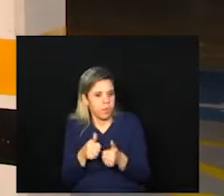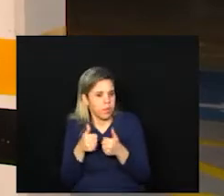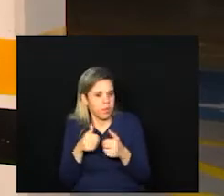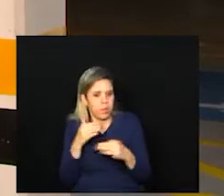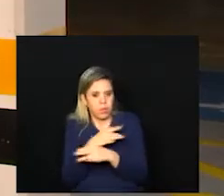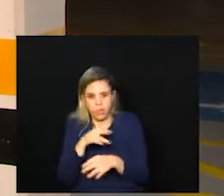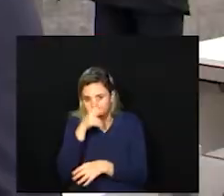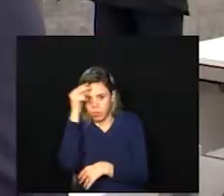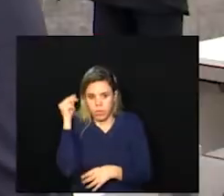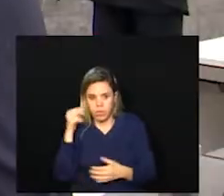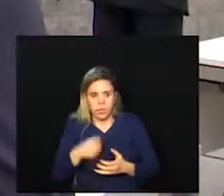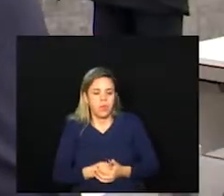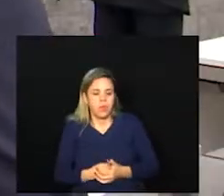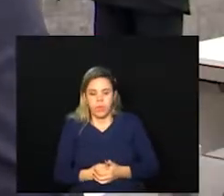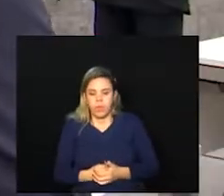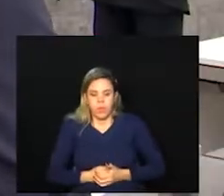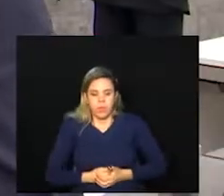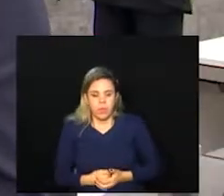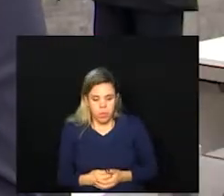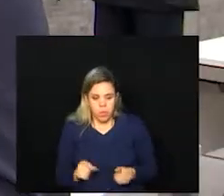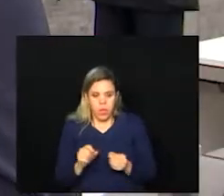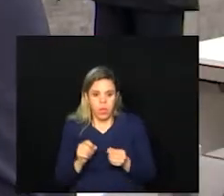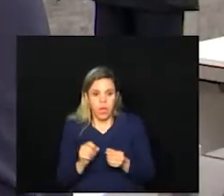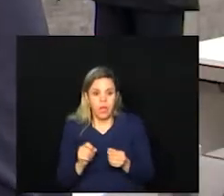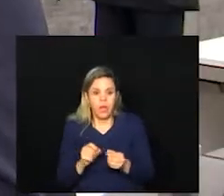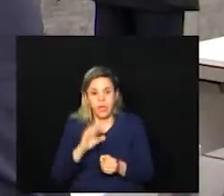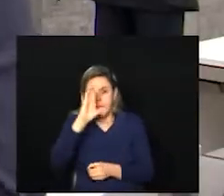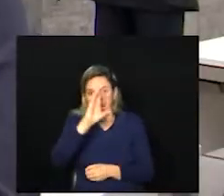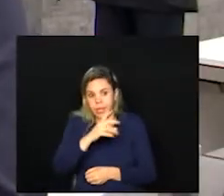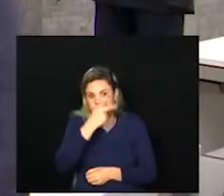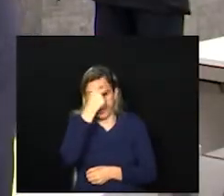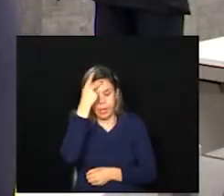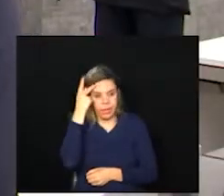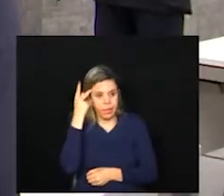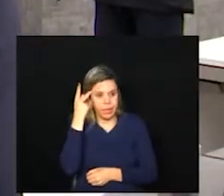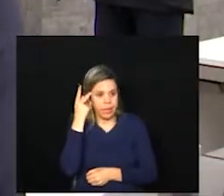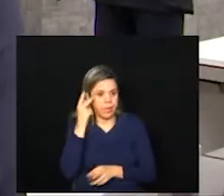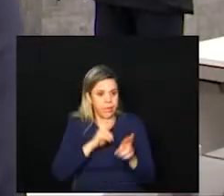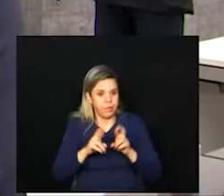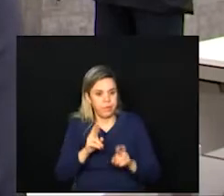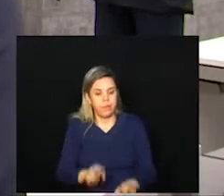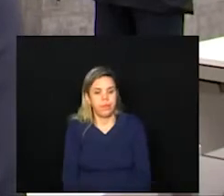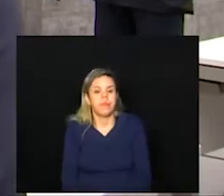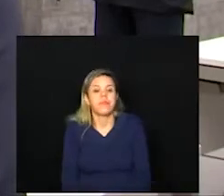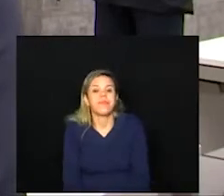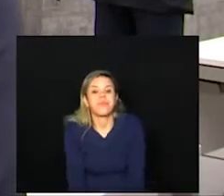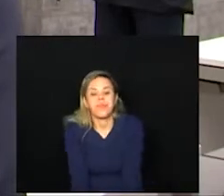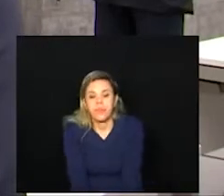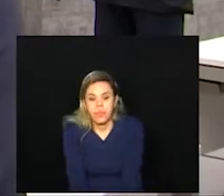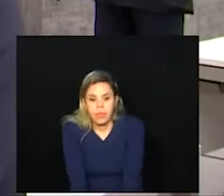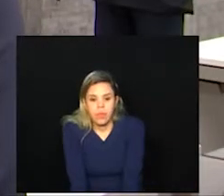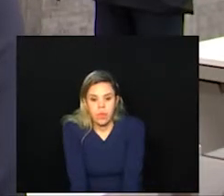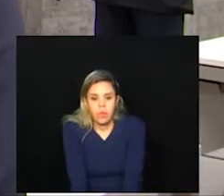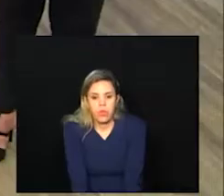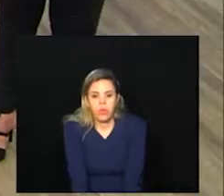da Prefeitura. E vai fazer o cidadão ser um fiscalizador também.